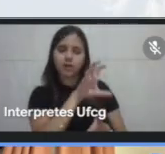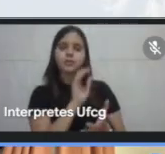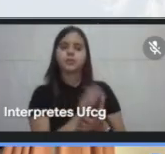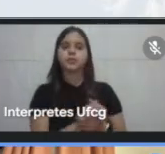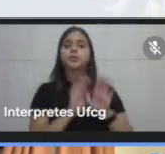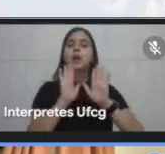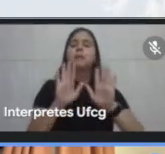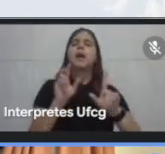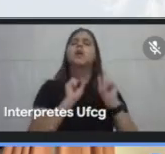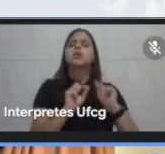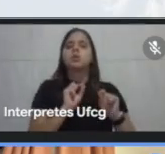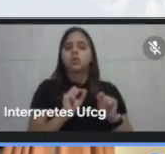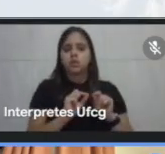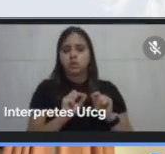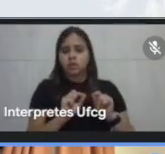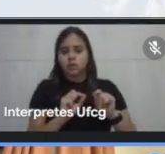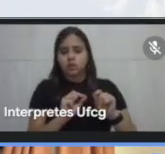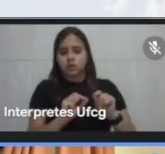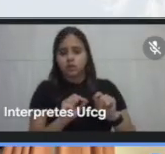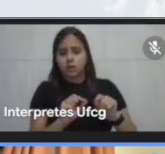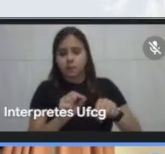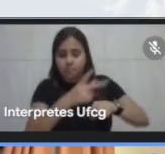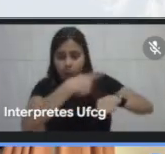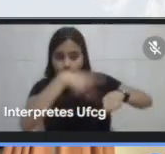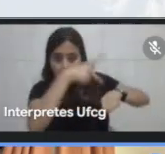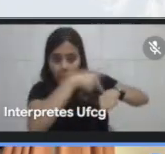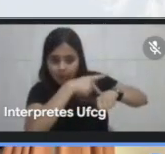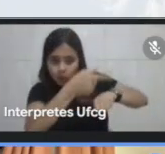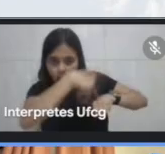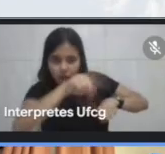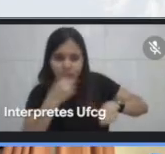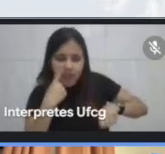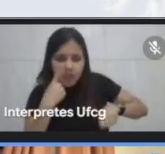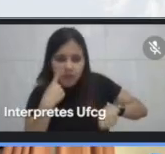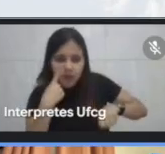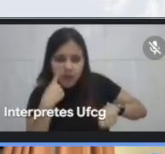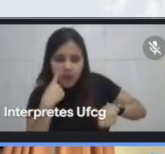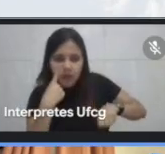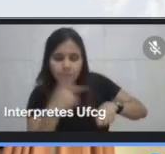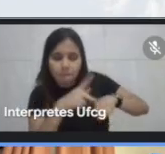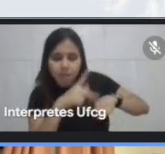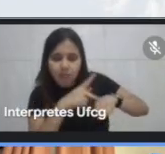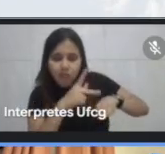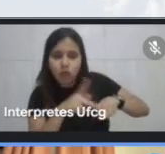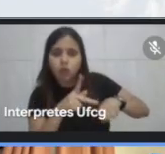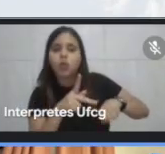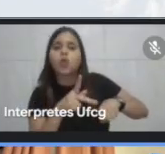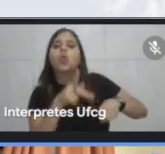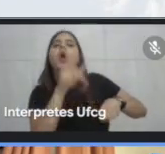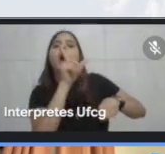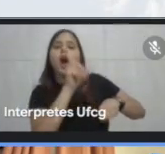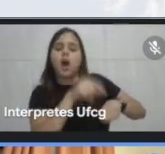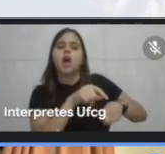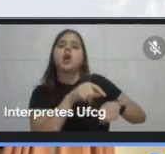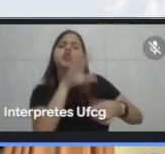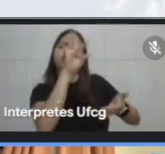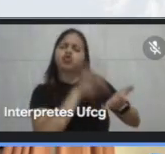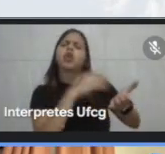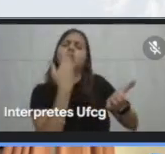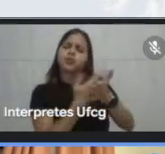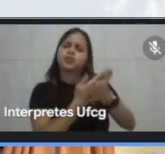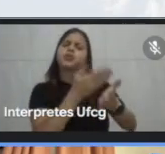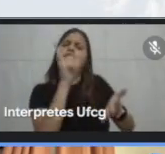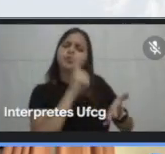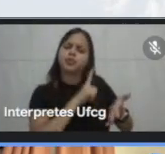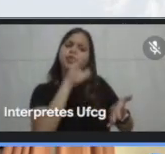Mas basicamente toda essa região aqui preta, que vocês estão vendo, que é a região de Washington, ela já é consolidada, ela já